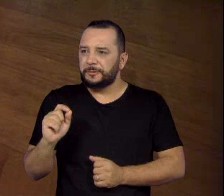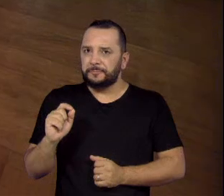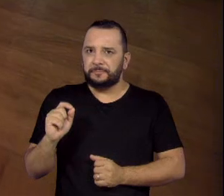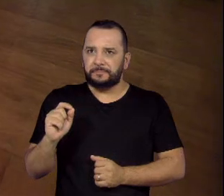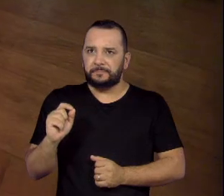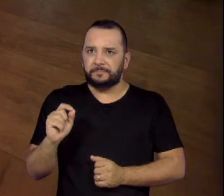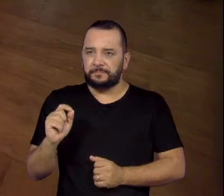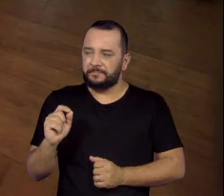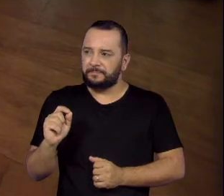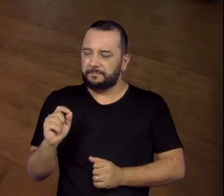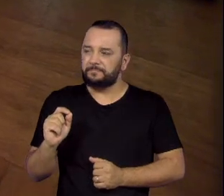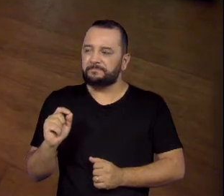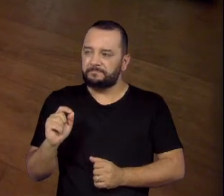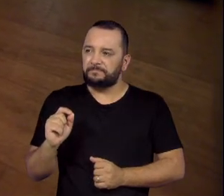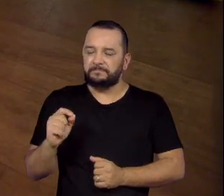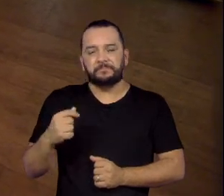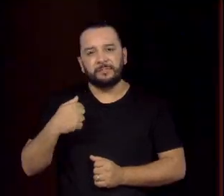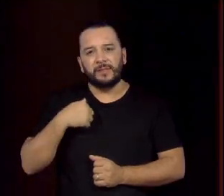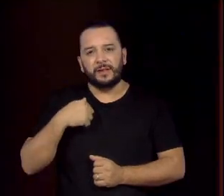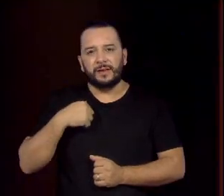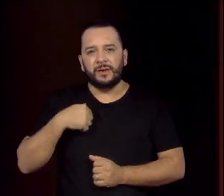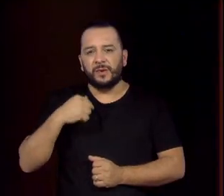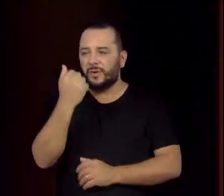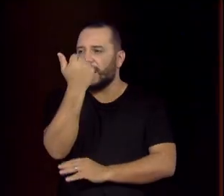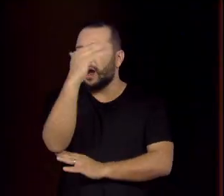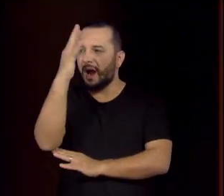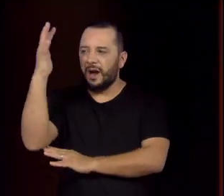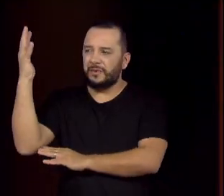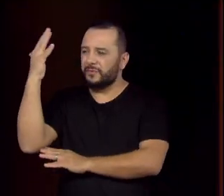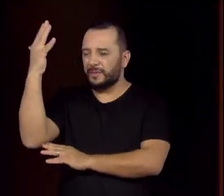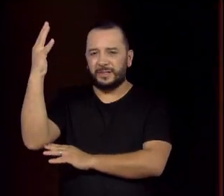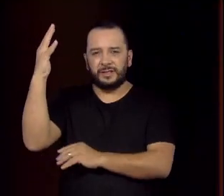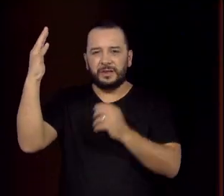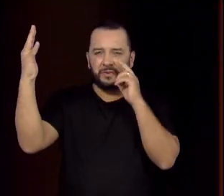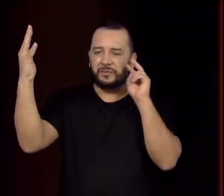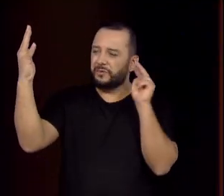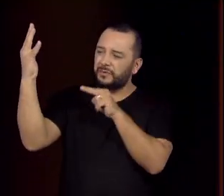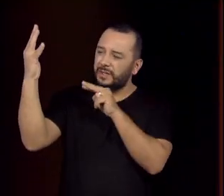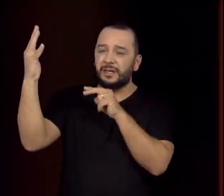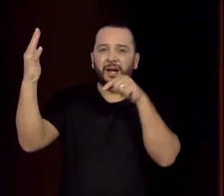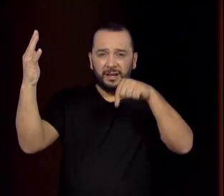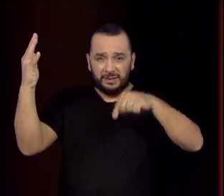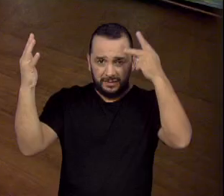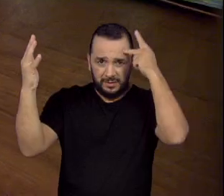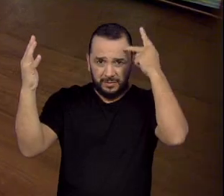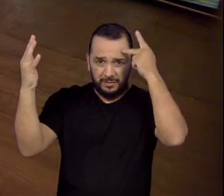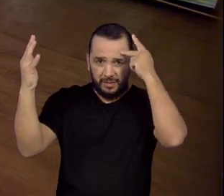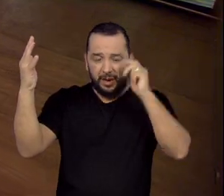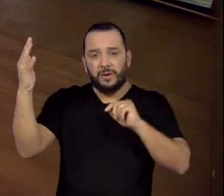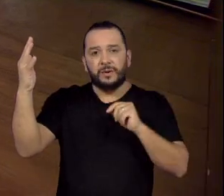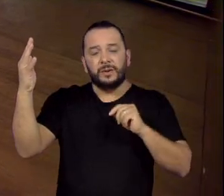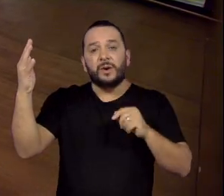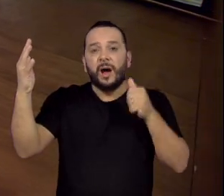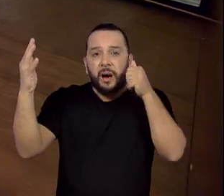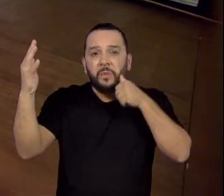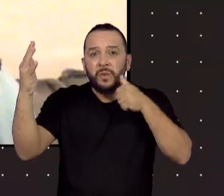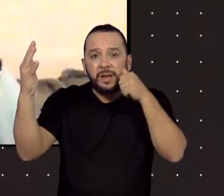Um dia eu vi uma árvore num bairro em que eu morava, aqui em São Paulo, ser envenenada por uma